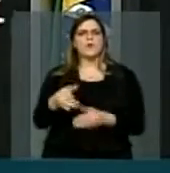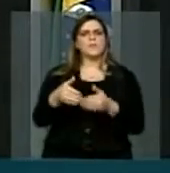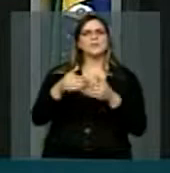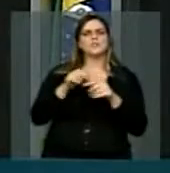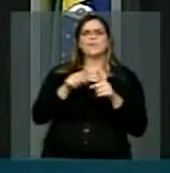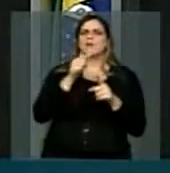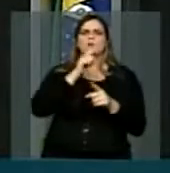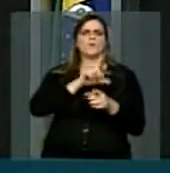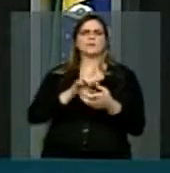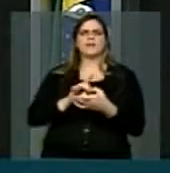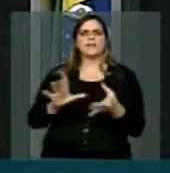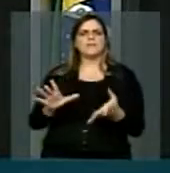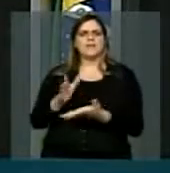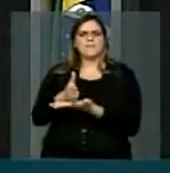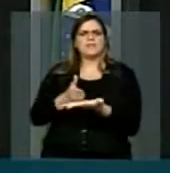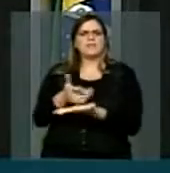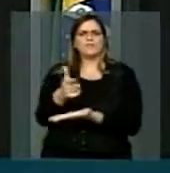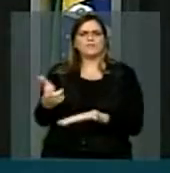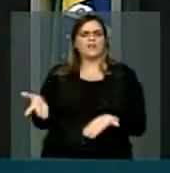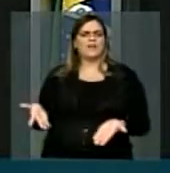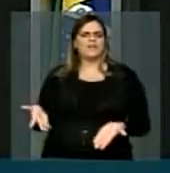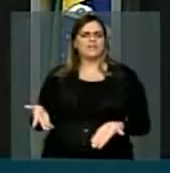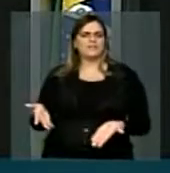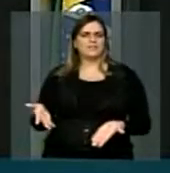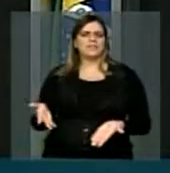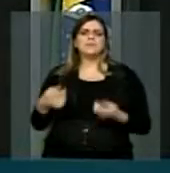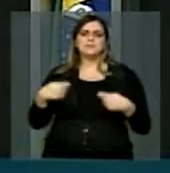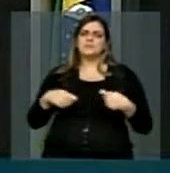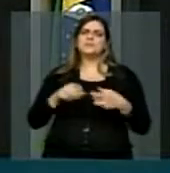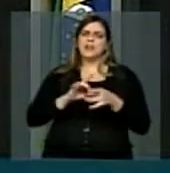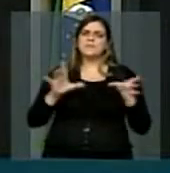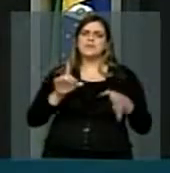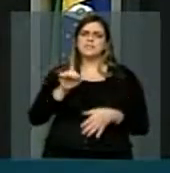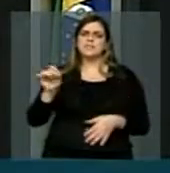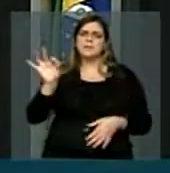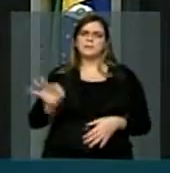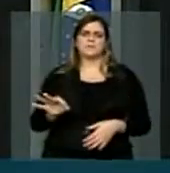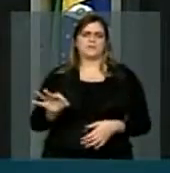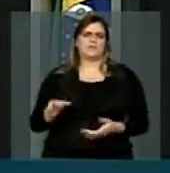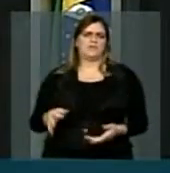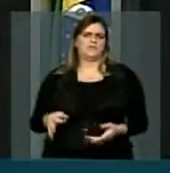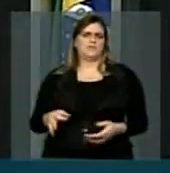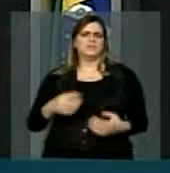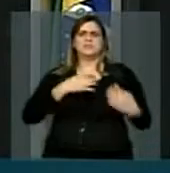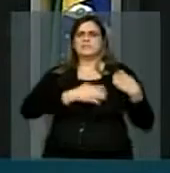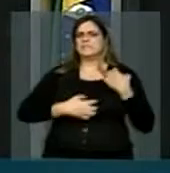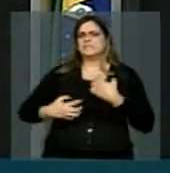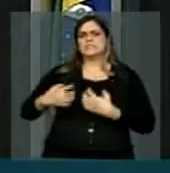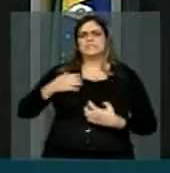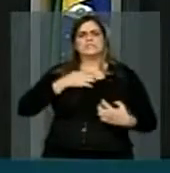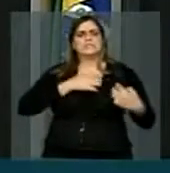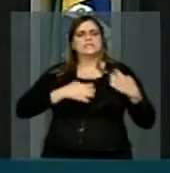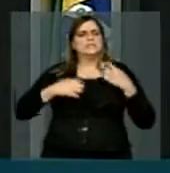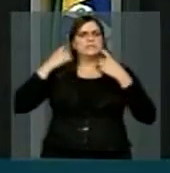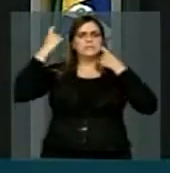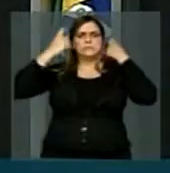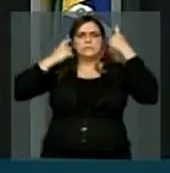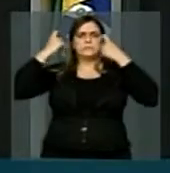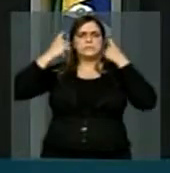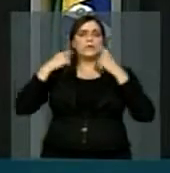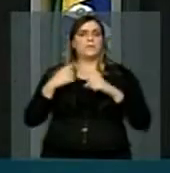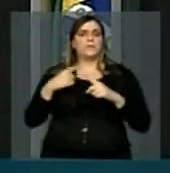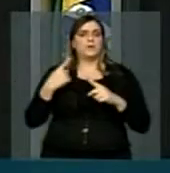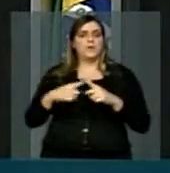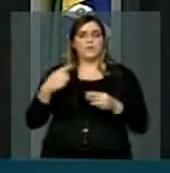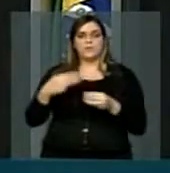consigamos liberar sequer metade. É para liberar 100%. E isto está afligindo e muito, porque